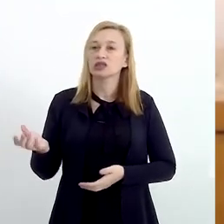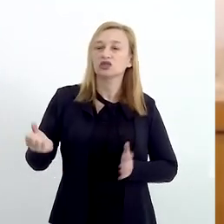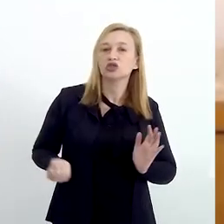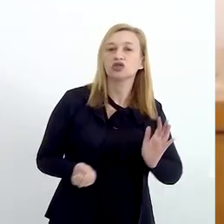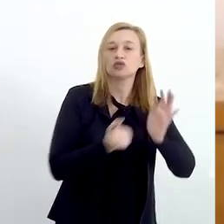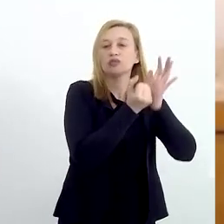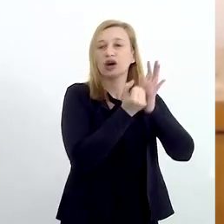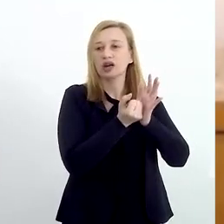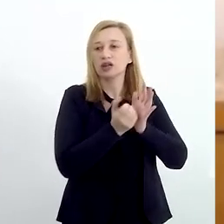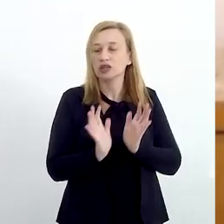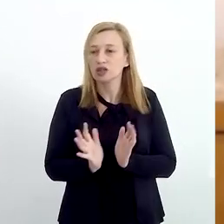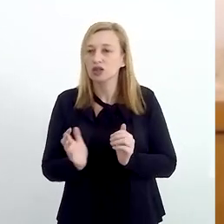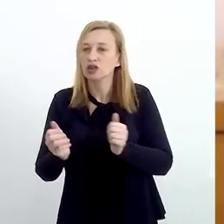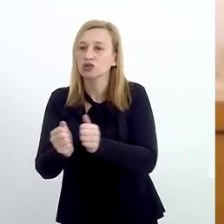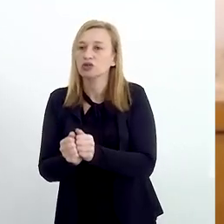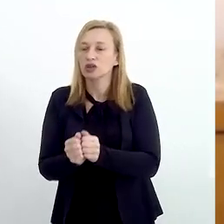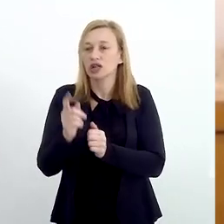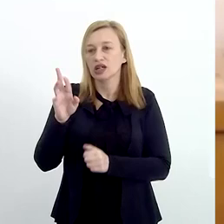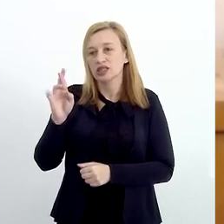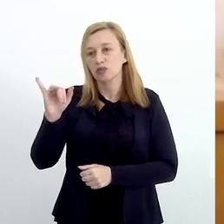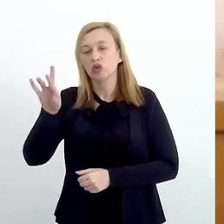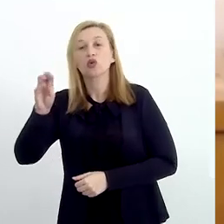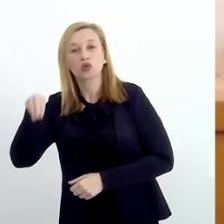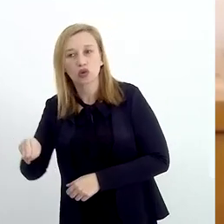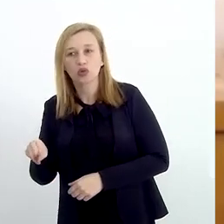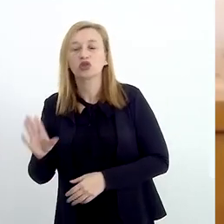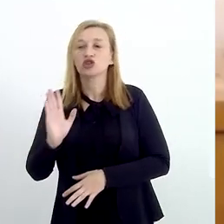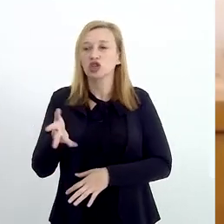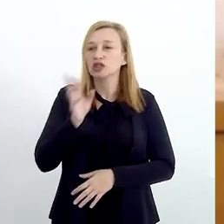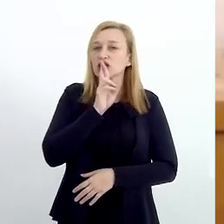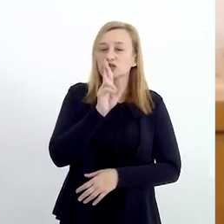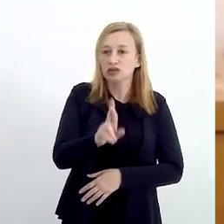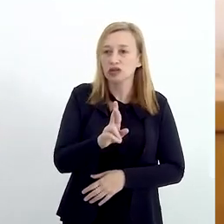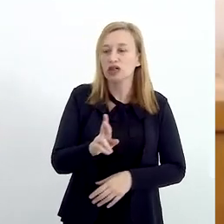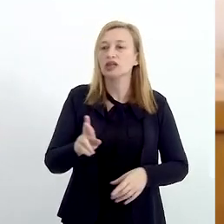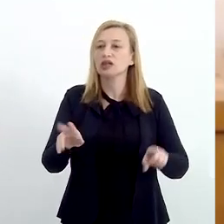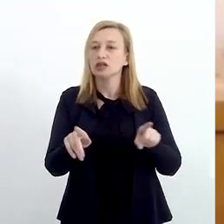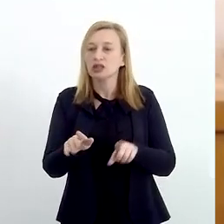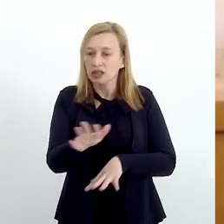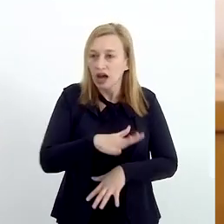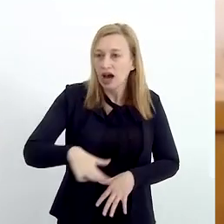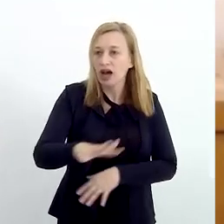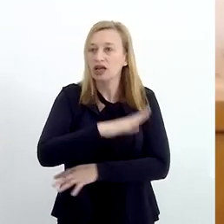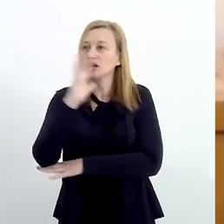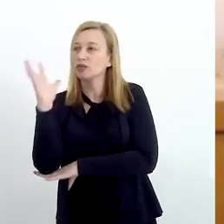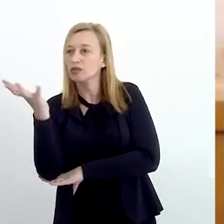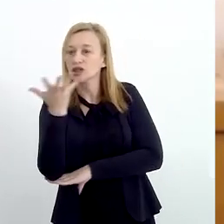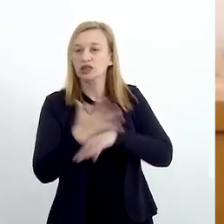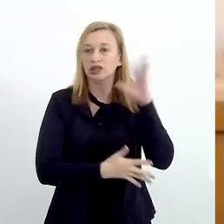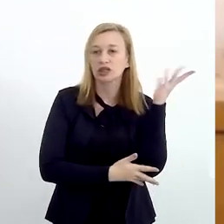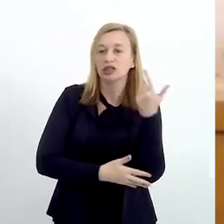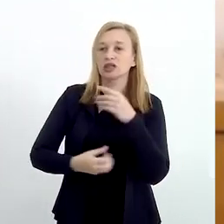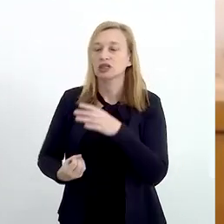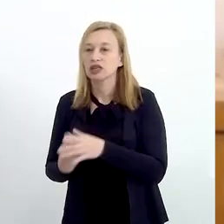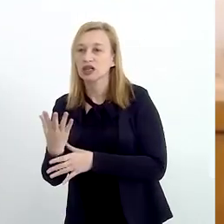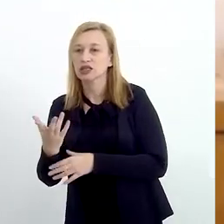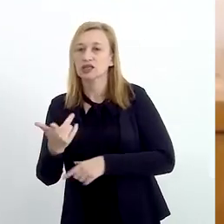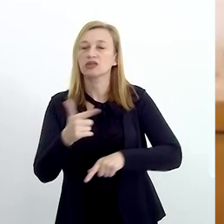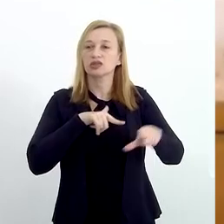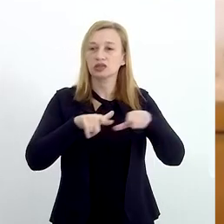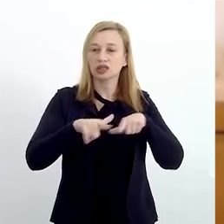uma quantidade de impactos que acumulada pela reciclo Tron já que ele tem resultados todos na área ambiental